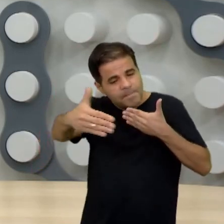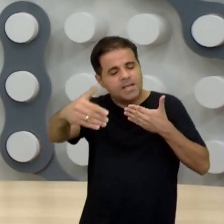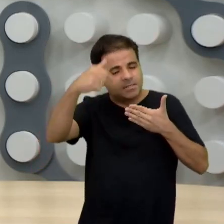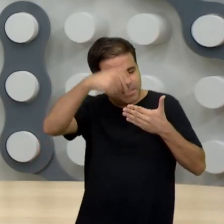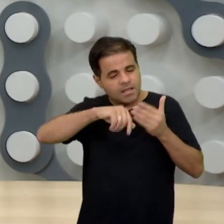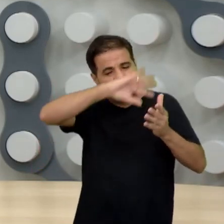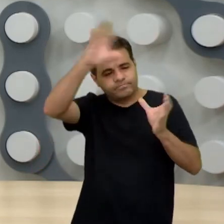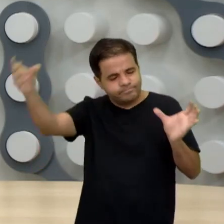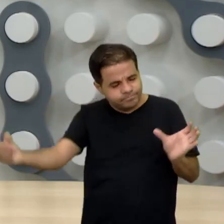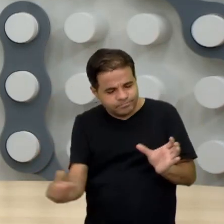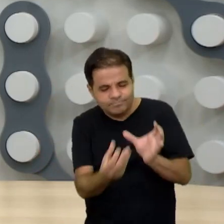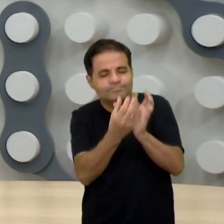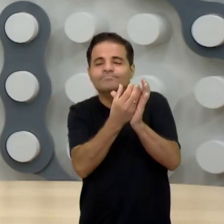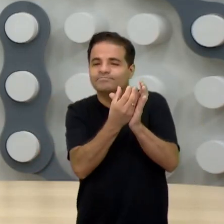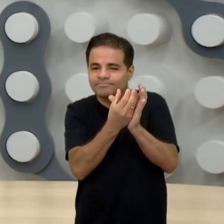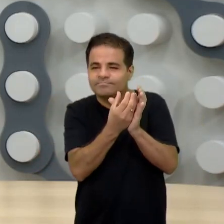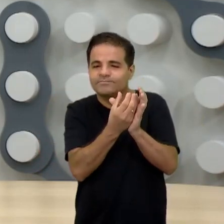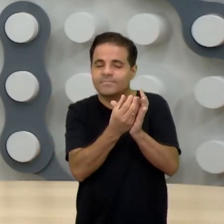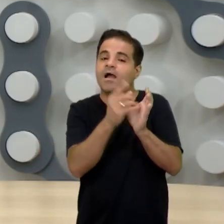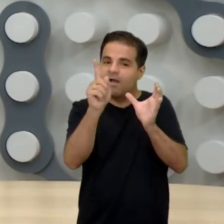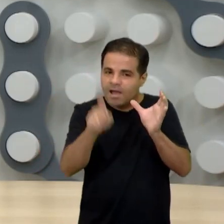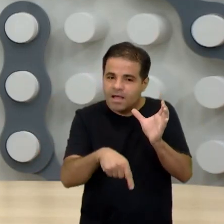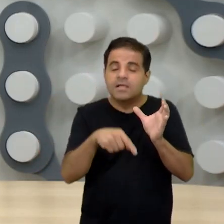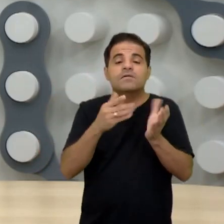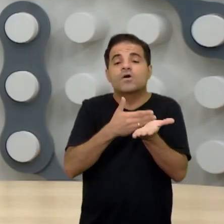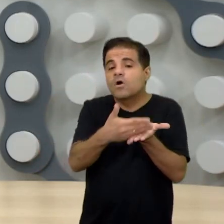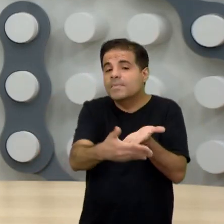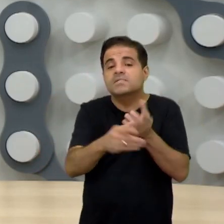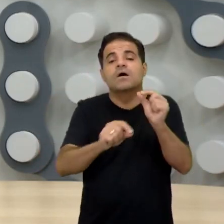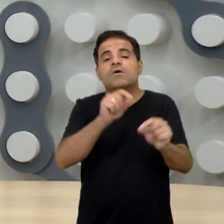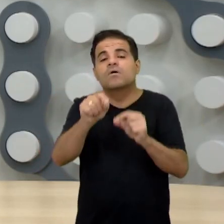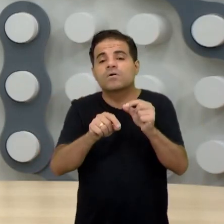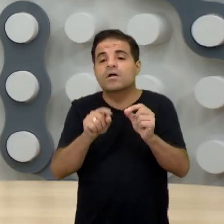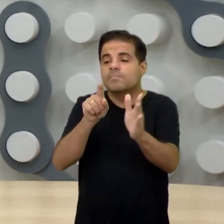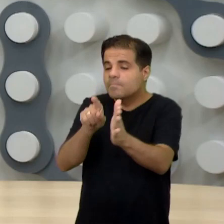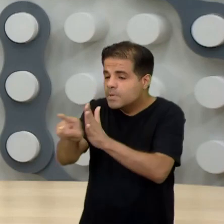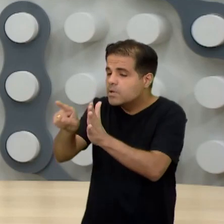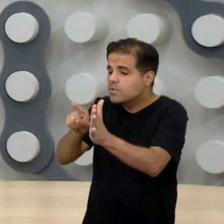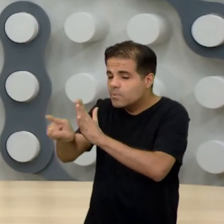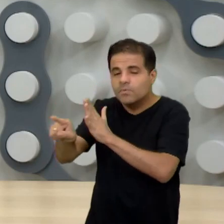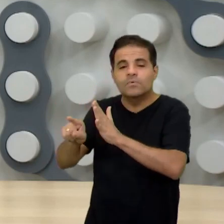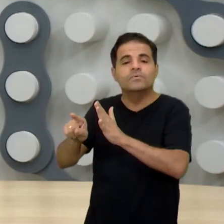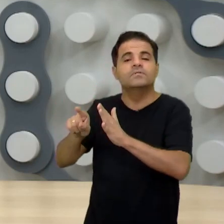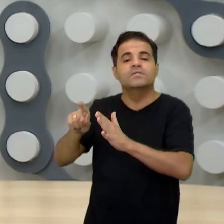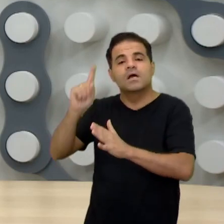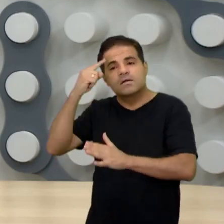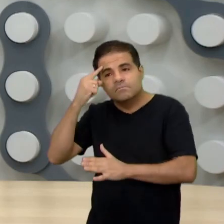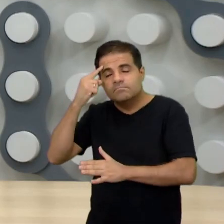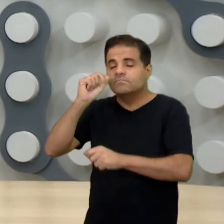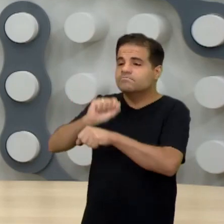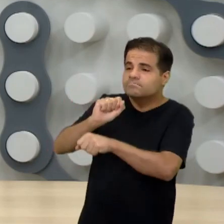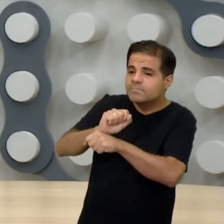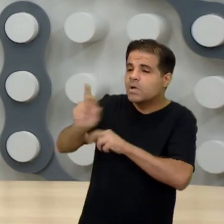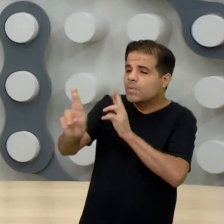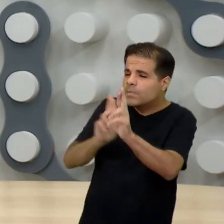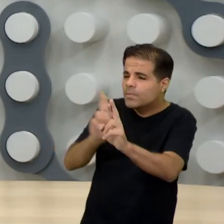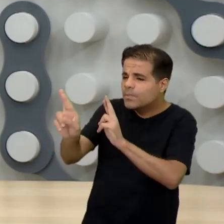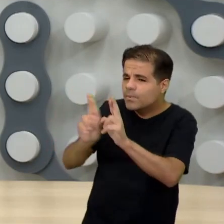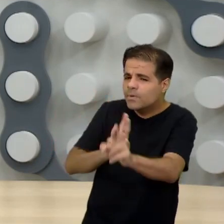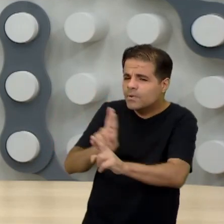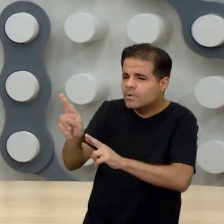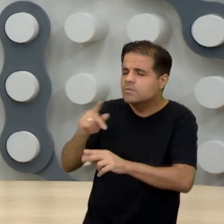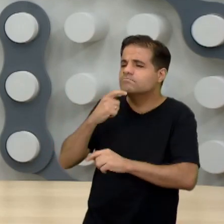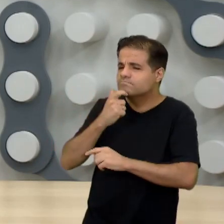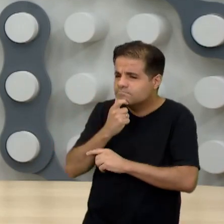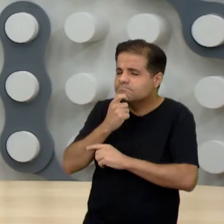dessa curadoria, dessa seleção, você vai fazer o quê? Perguntas que, ao serem respondidas através do que você